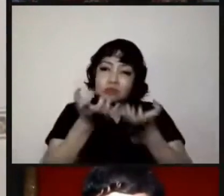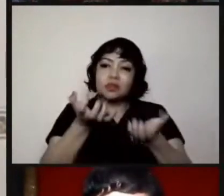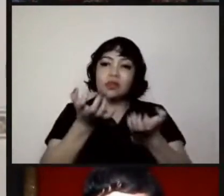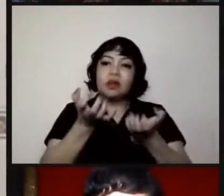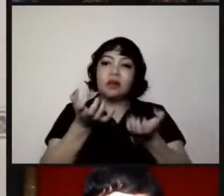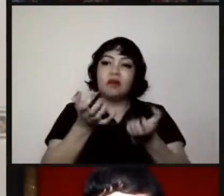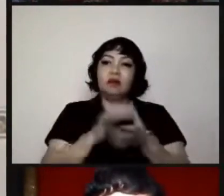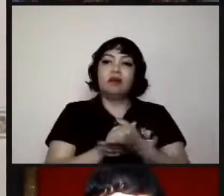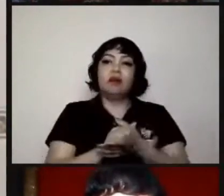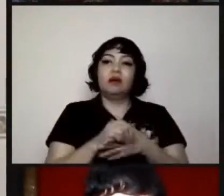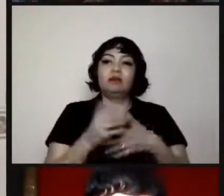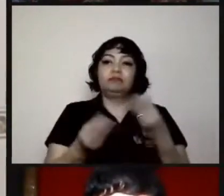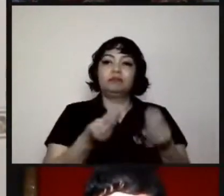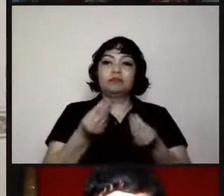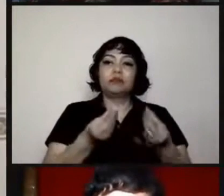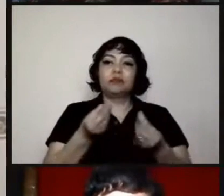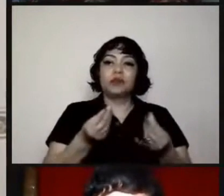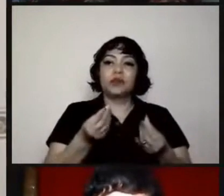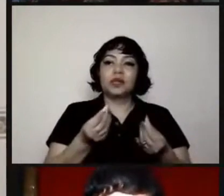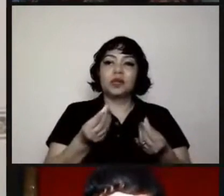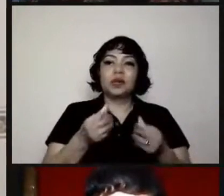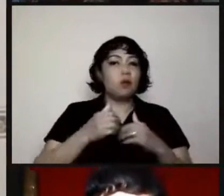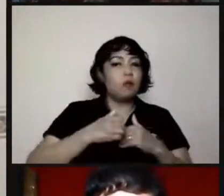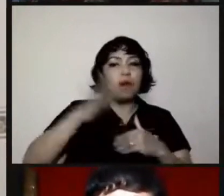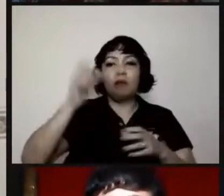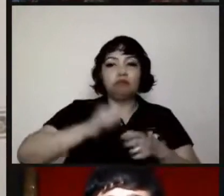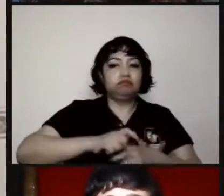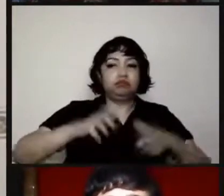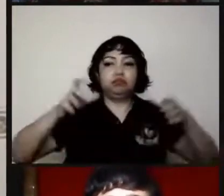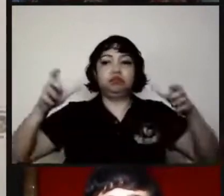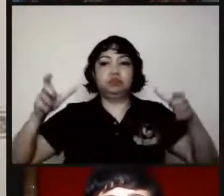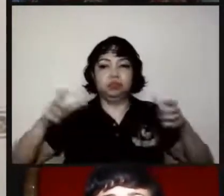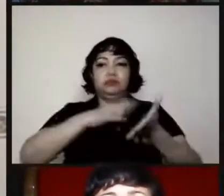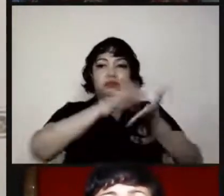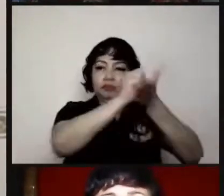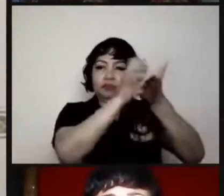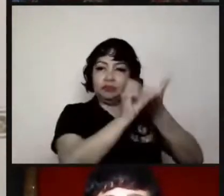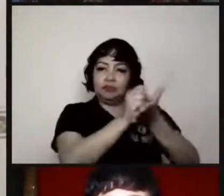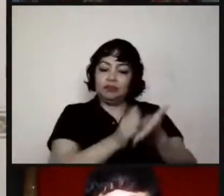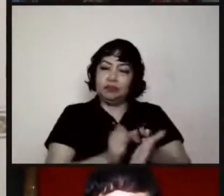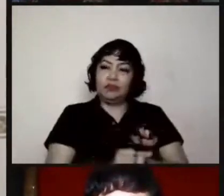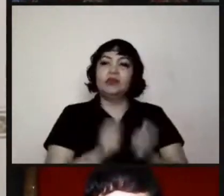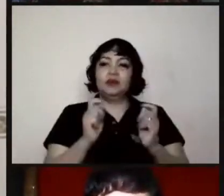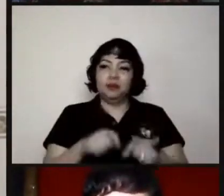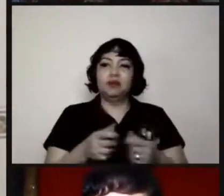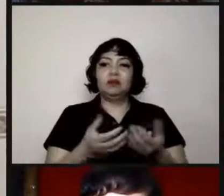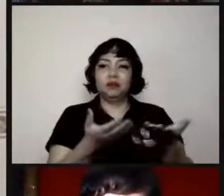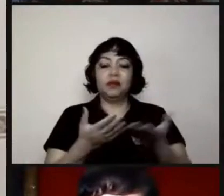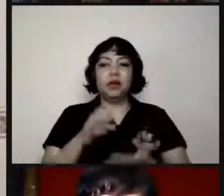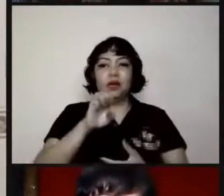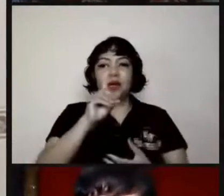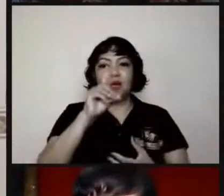ter assim, o maior número de inscrições possível, né? Aqui, ó, o que o Dardo